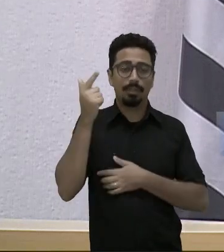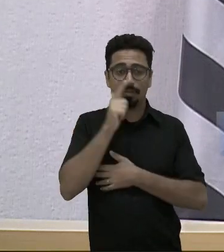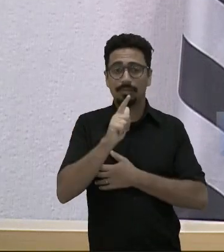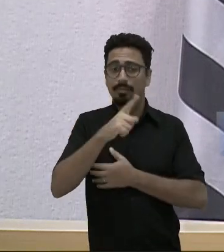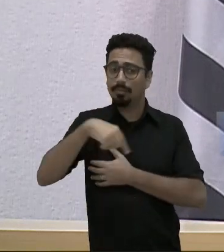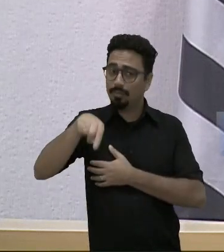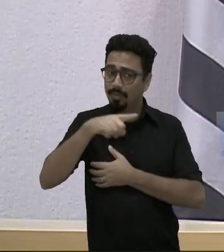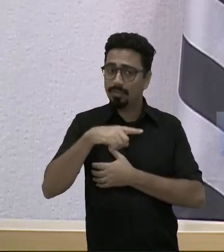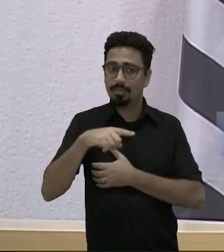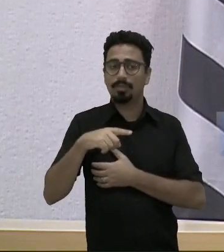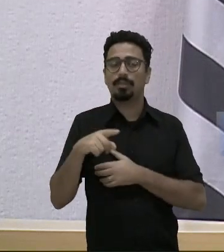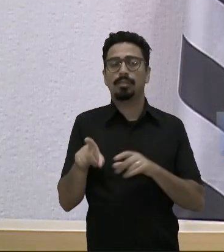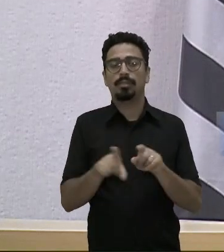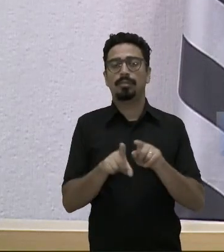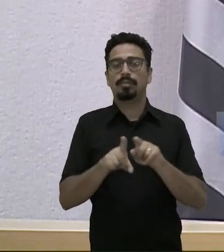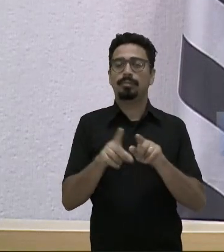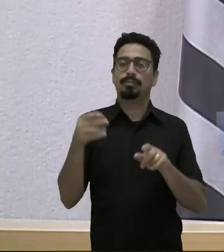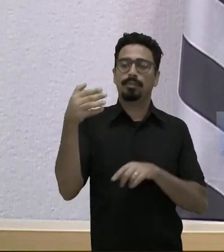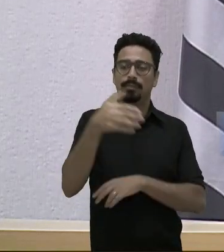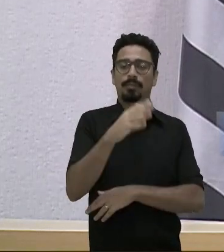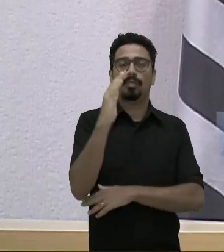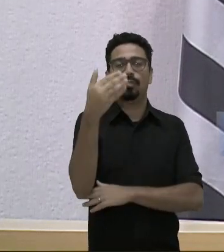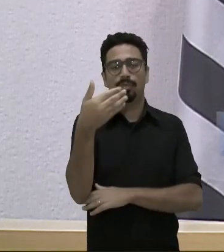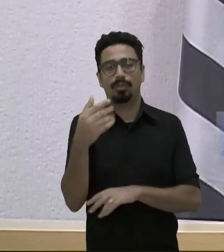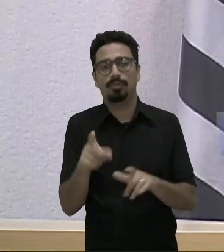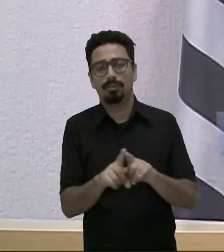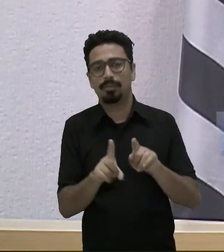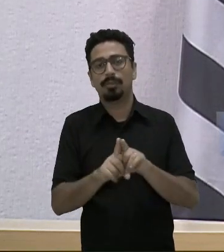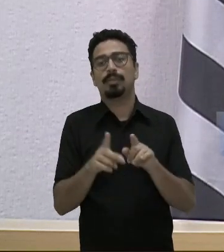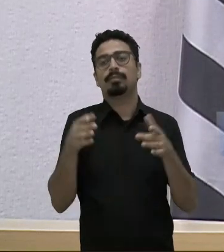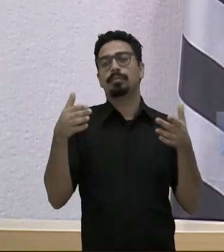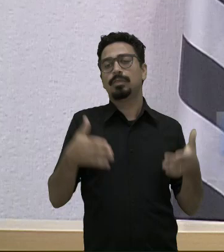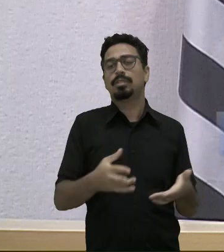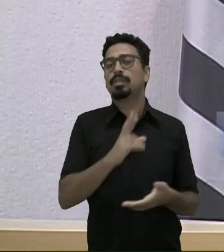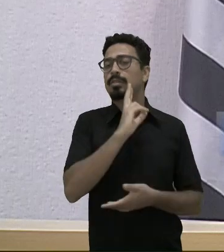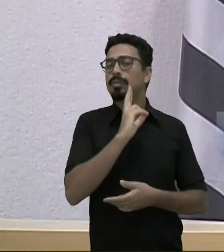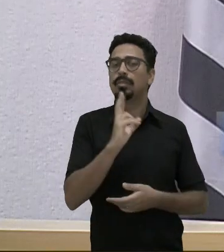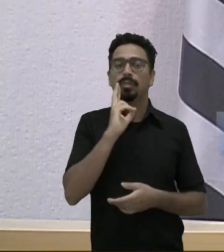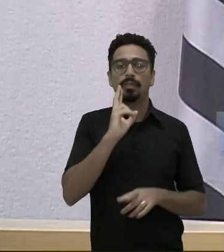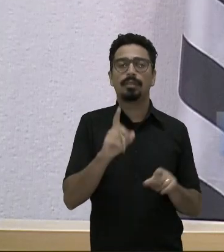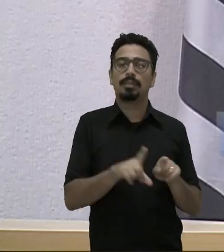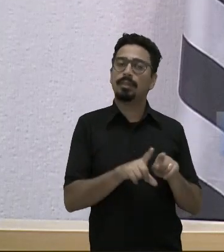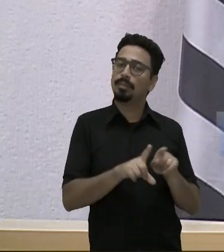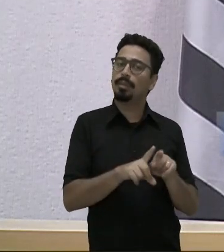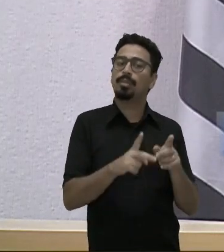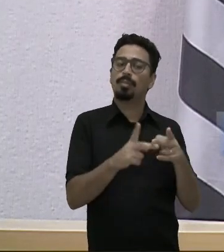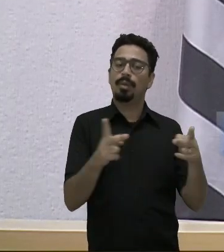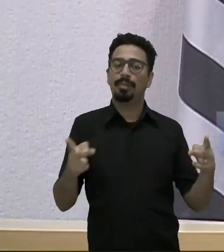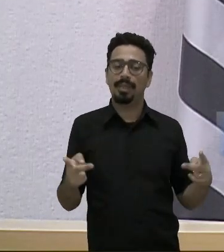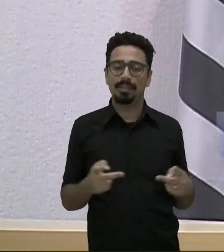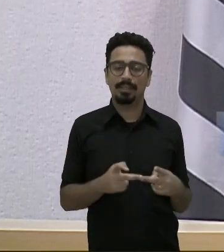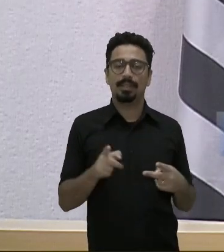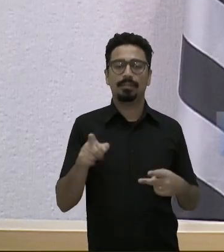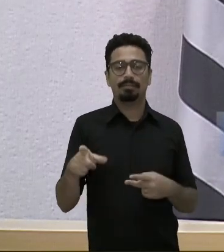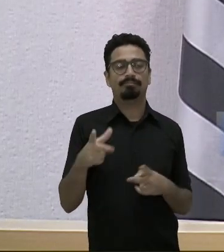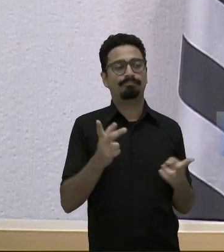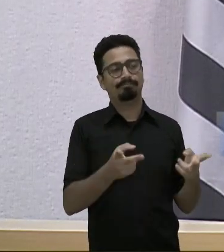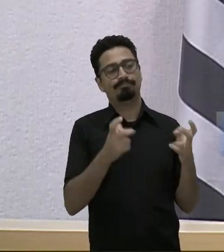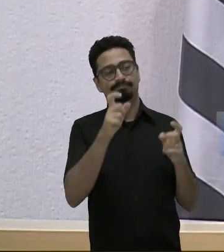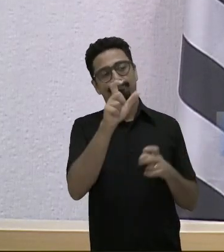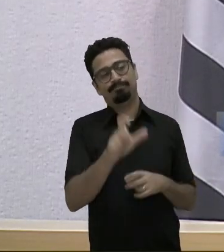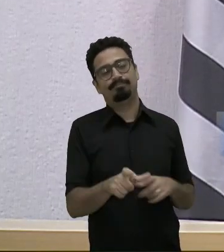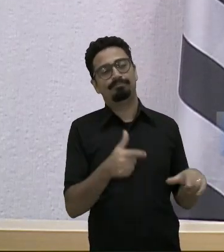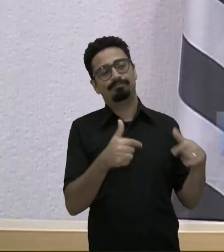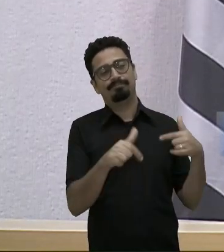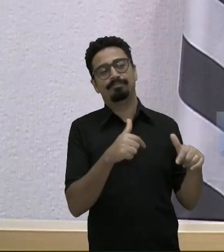você que vai até um hotel, em você que vai até um restaurante, a uma pizzaria, e você reconhece o trabalho